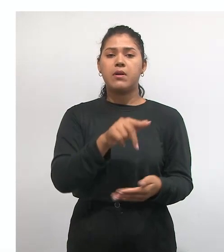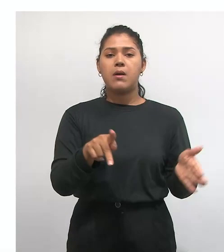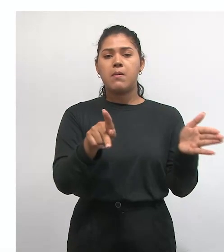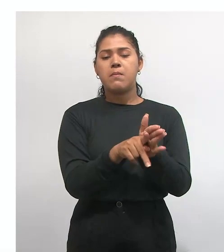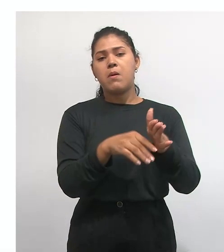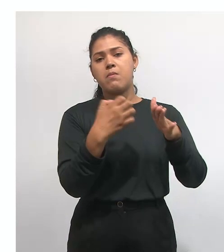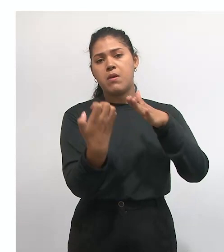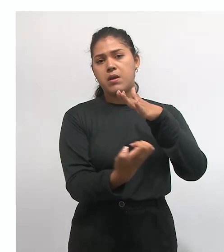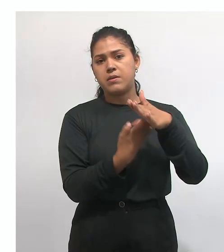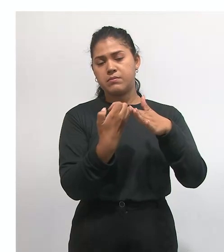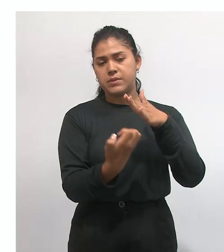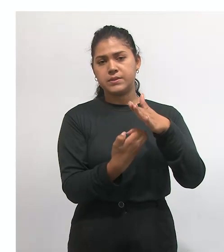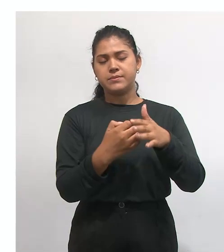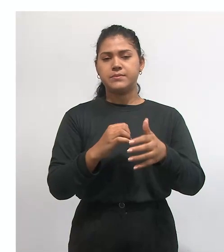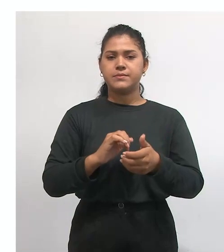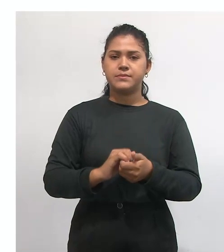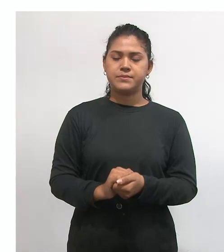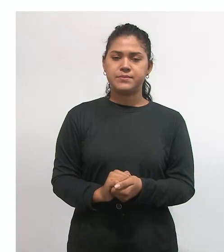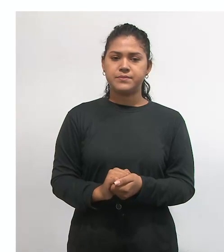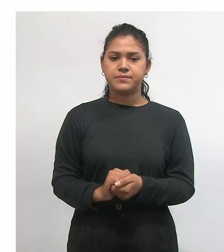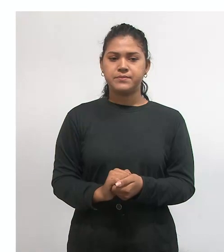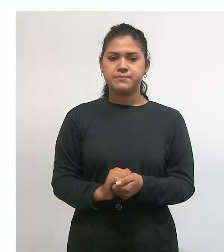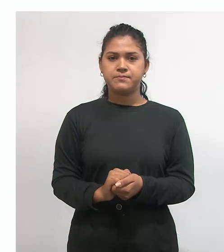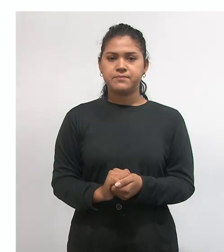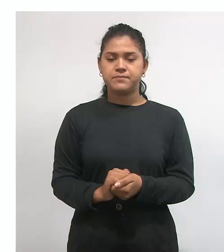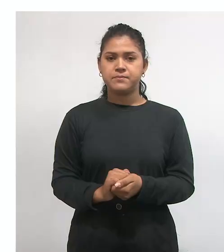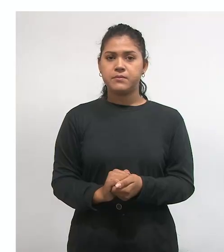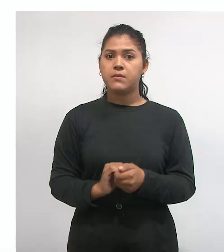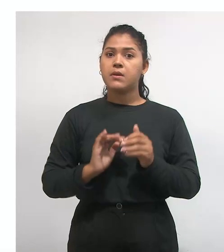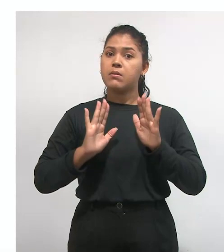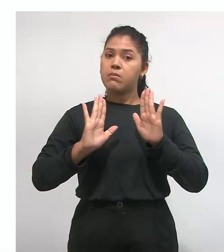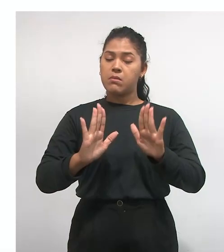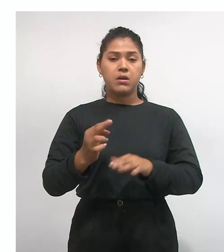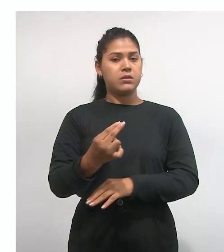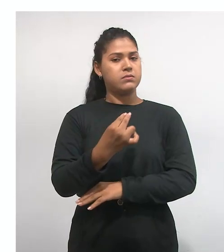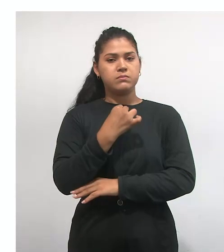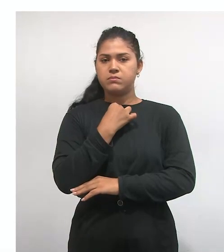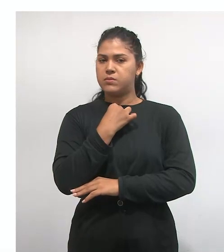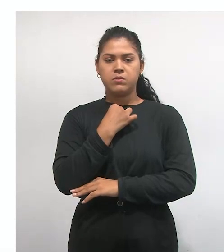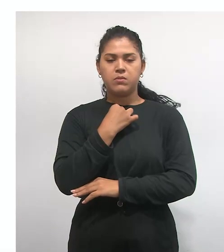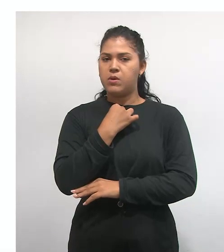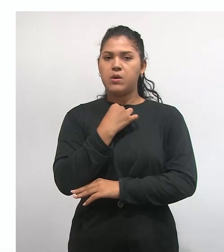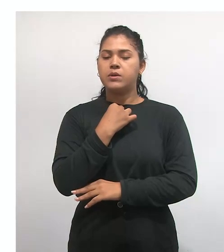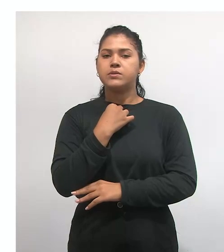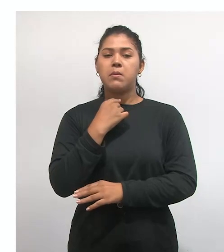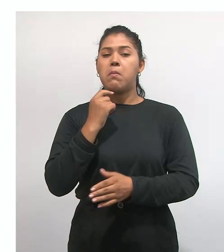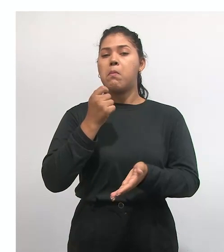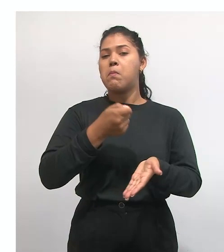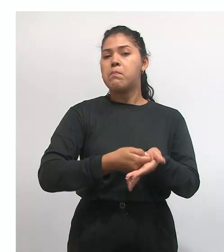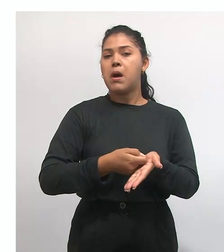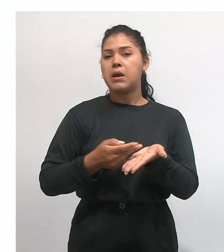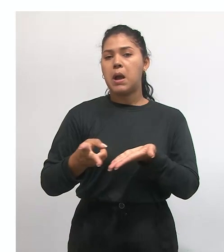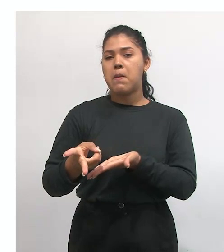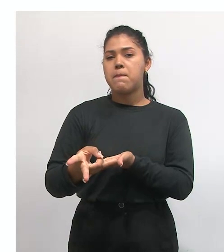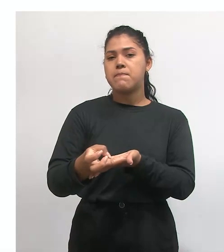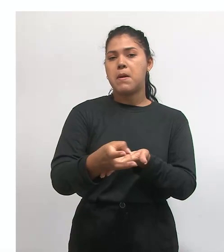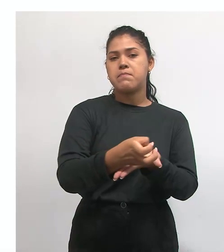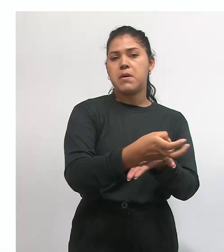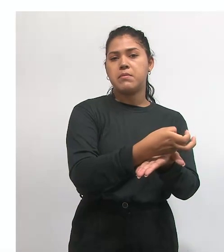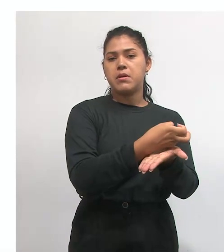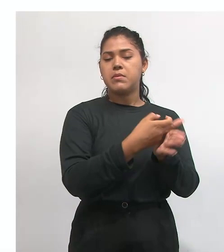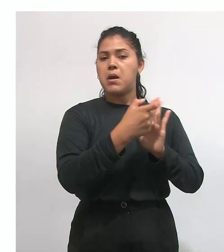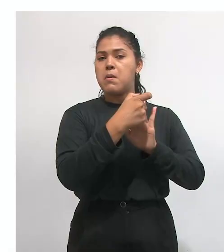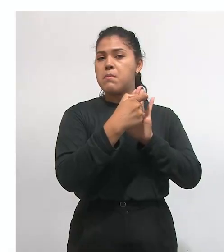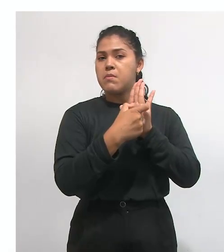ali respondendo pela situação. Mas veja, ó, não se permite a atribuição do pagamento do tributo a terceiro que não tenha vínculo